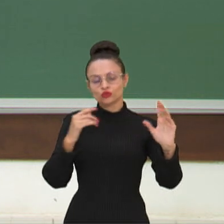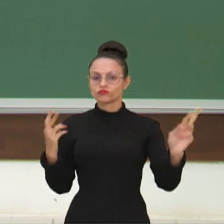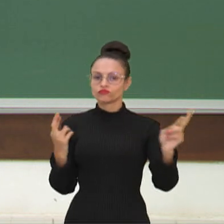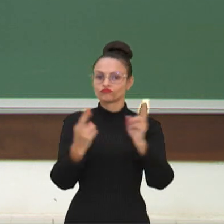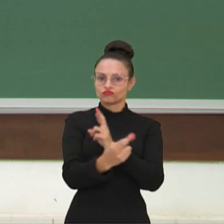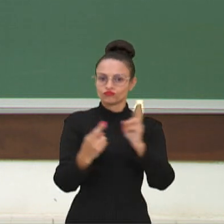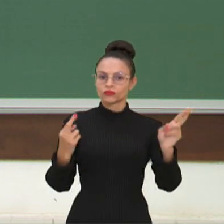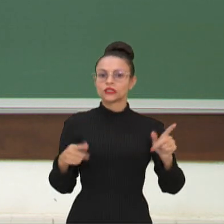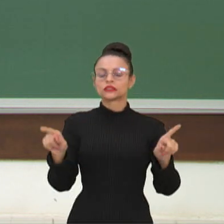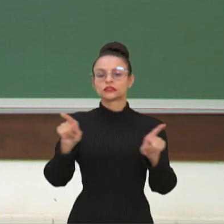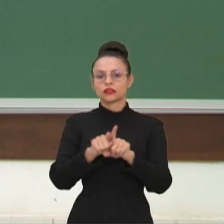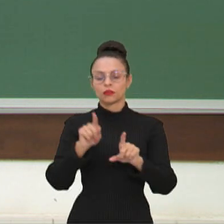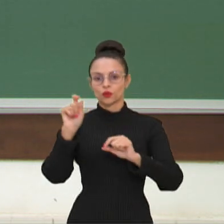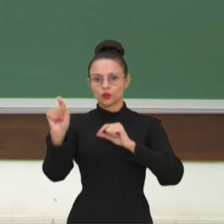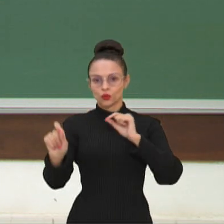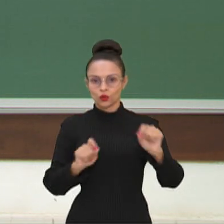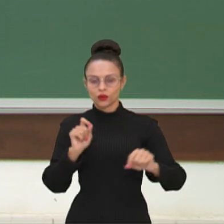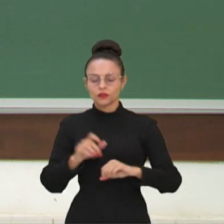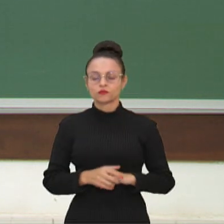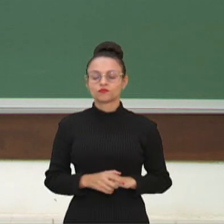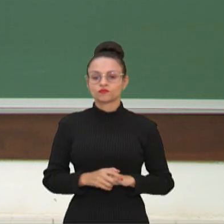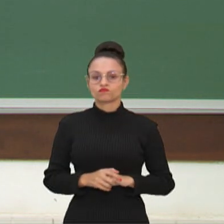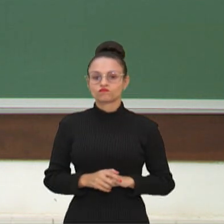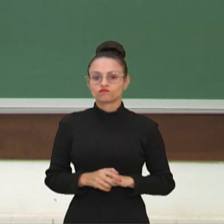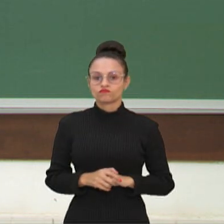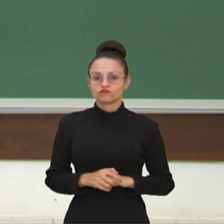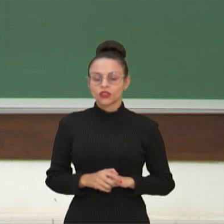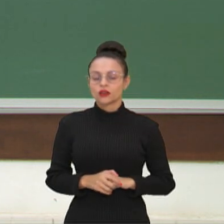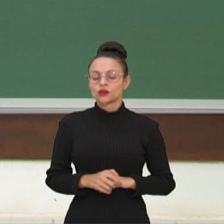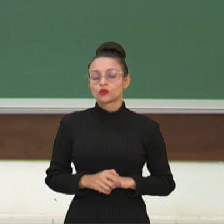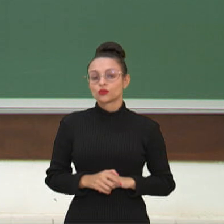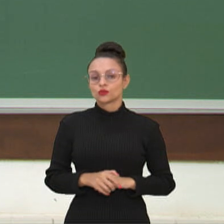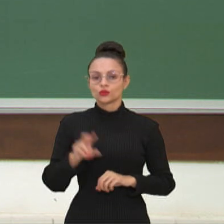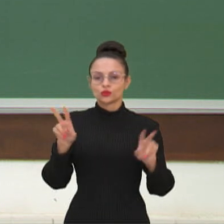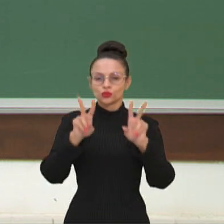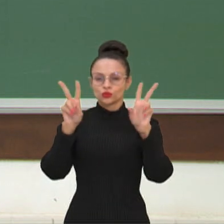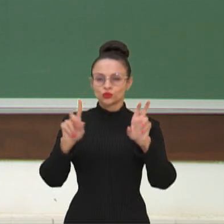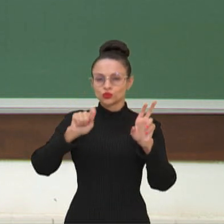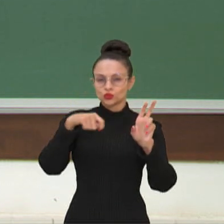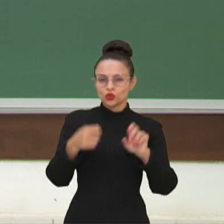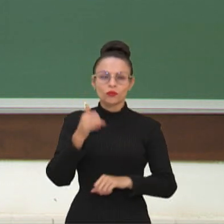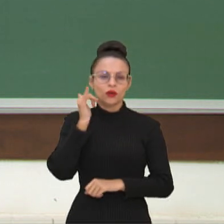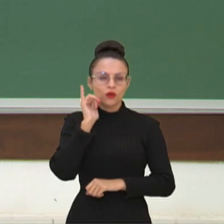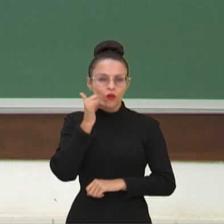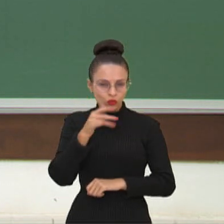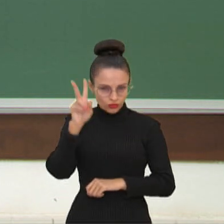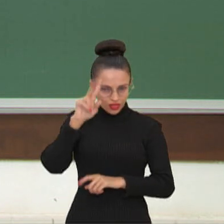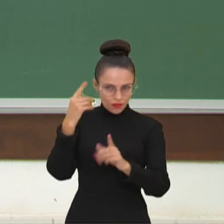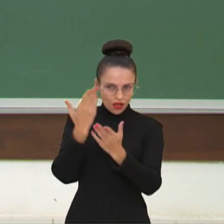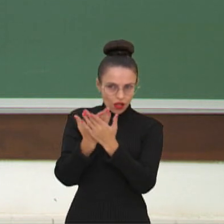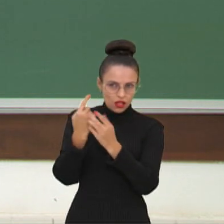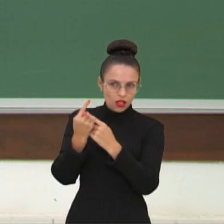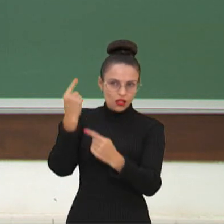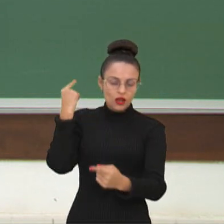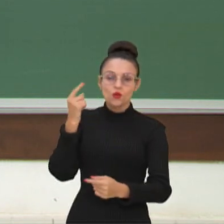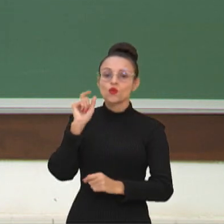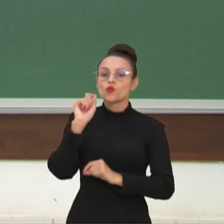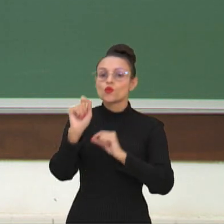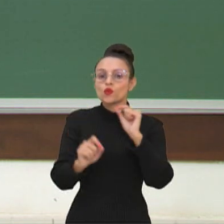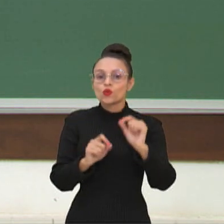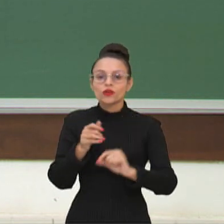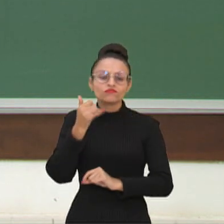ao meio-dia e às 6 da tarde. Então, se a gente for pensar um pouquinho, agora voltar um